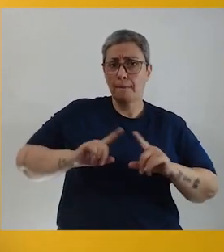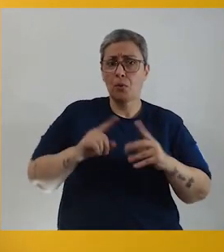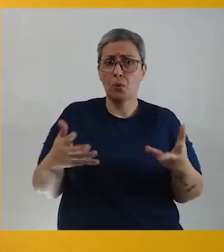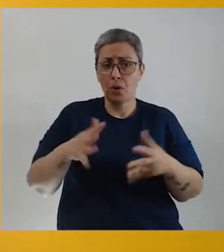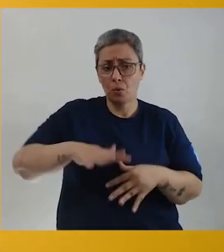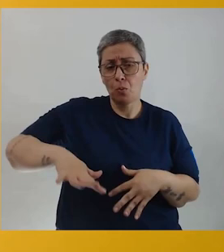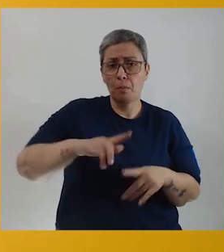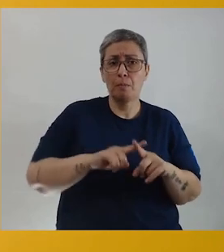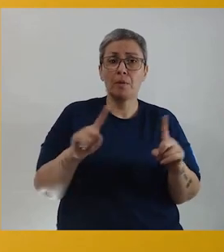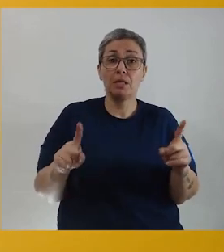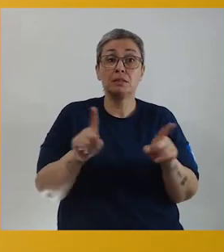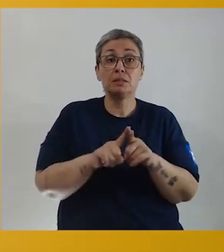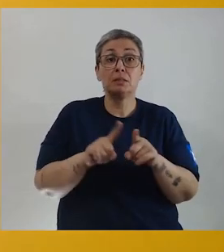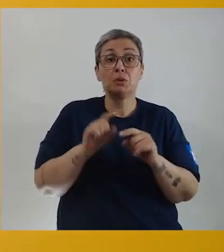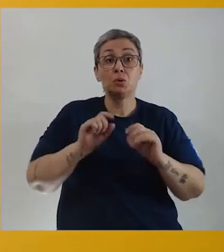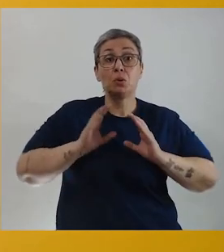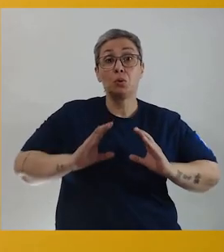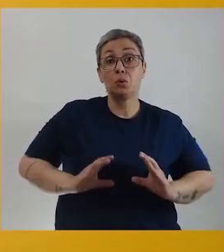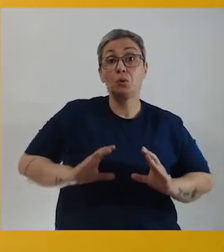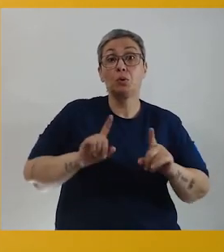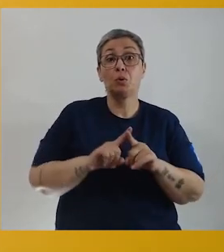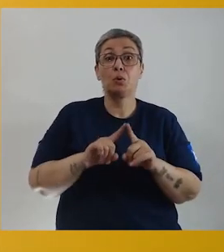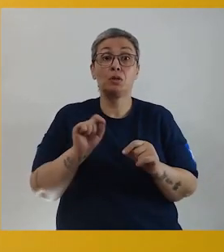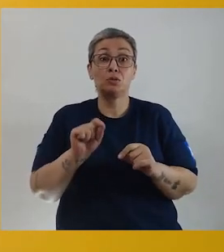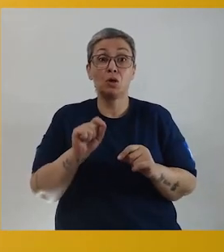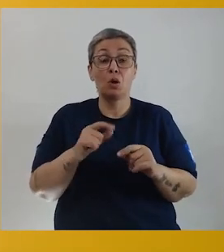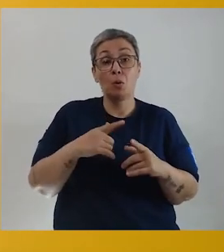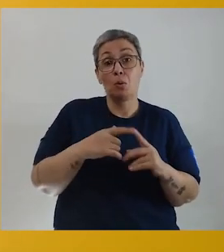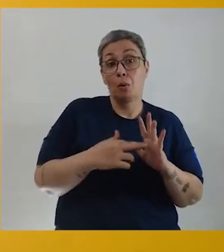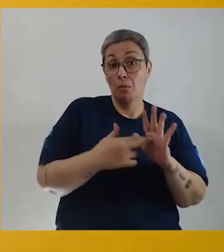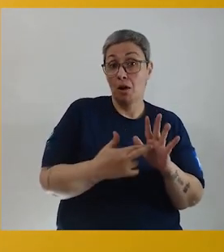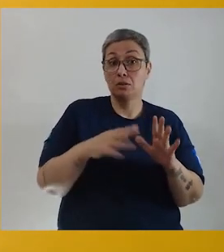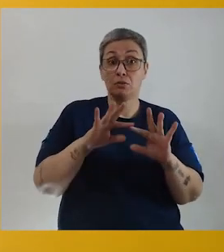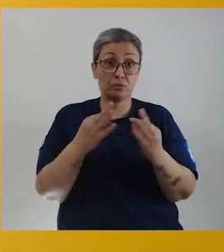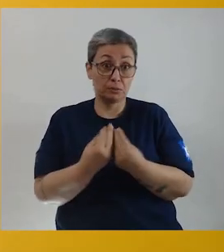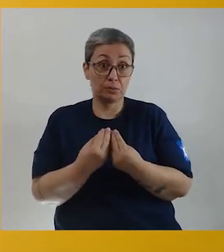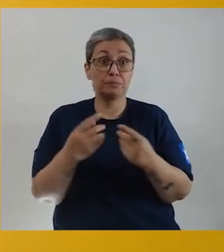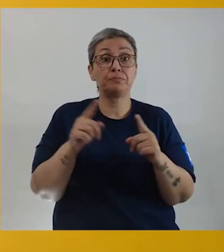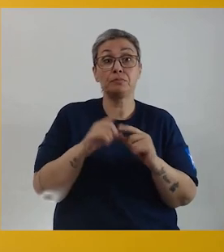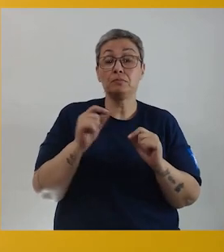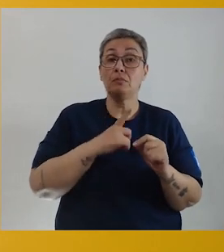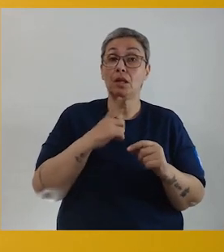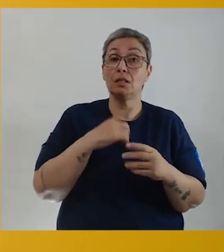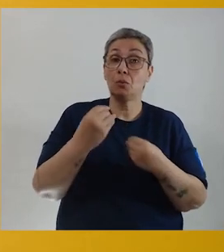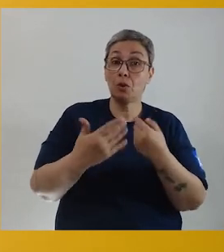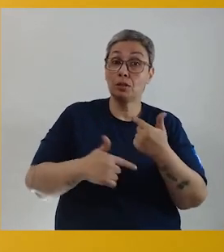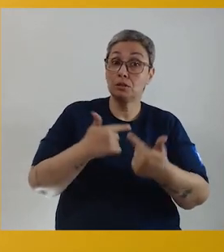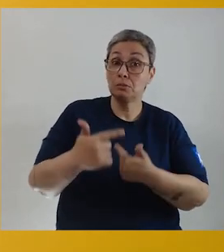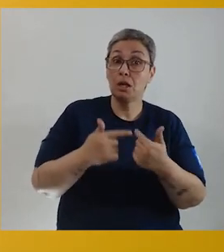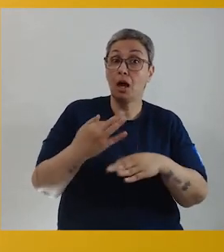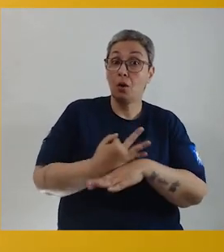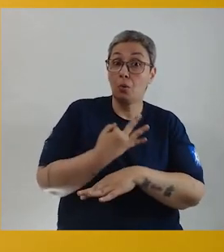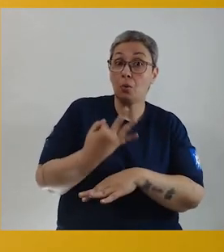da criança neste espaço, mas também o comportamento de sua referência, de seu familiar, onde nós temos que